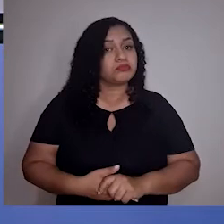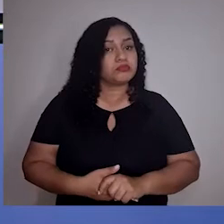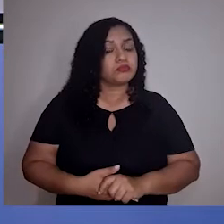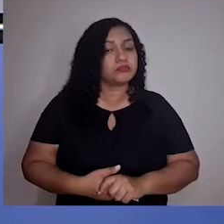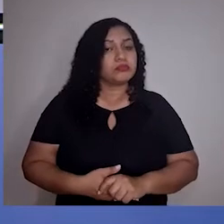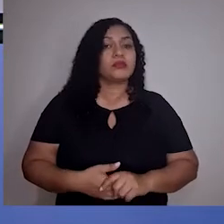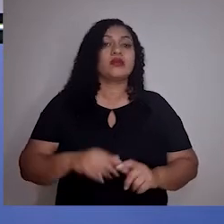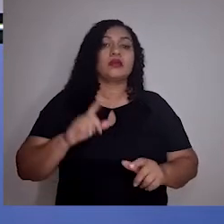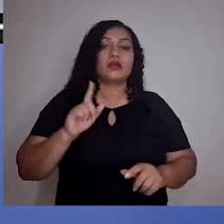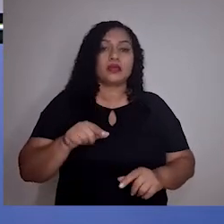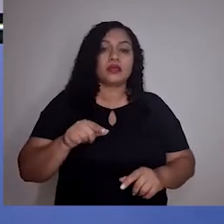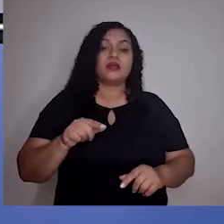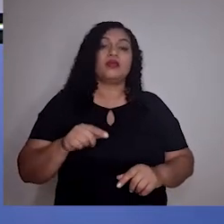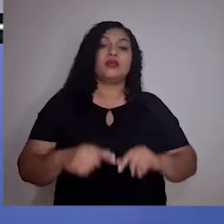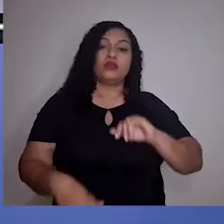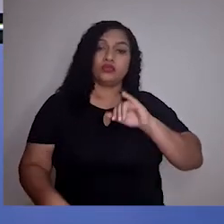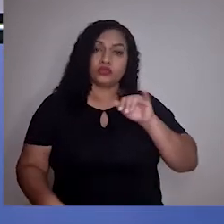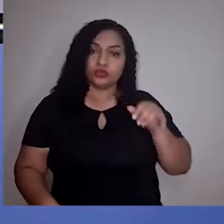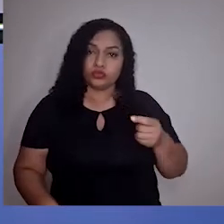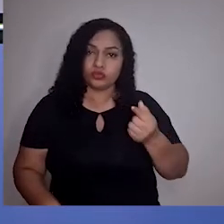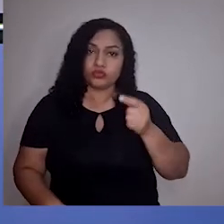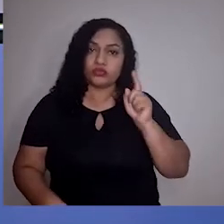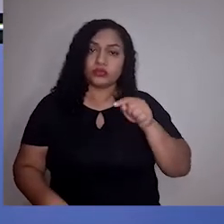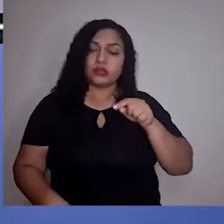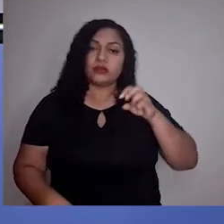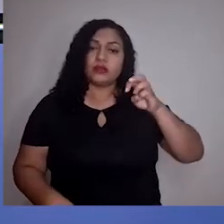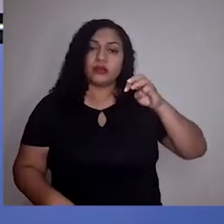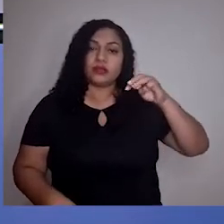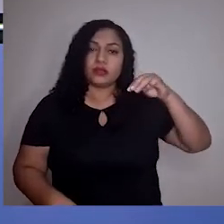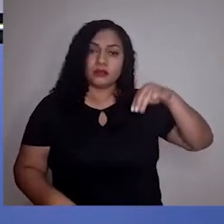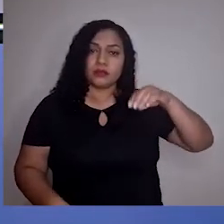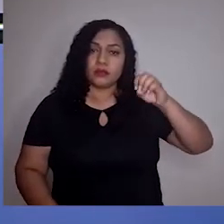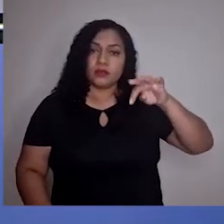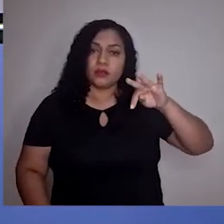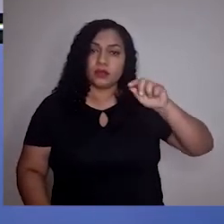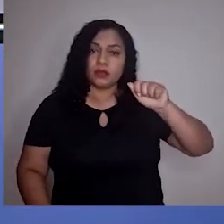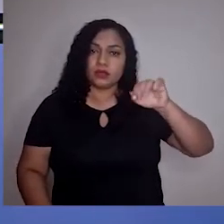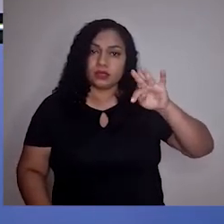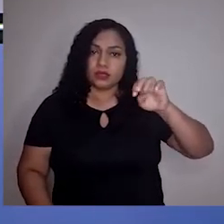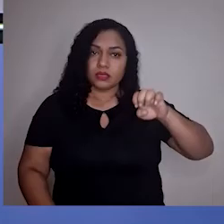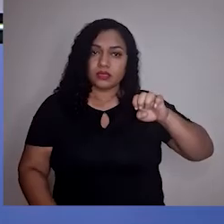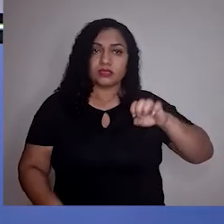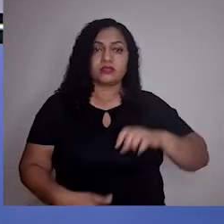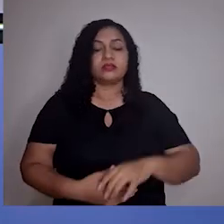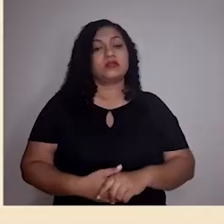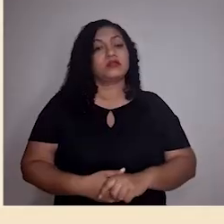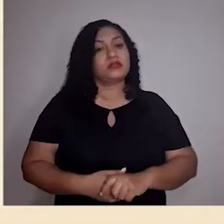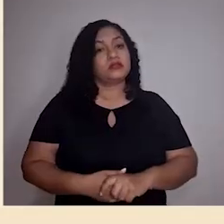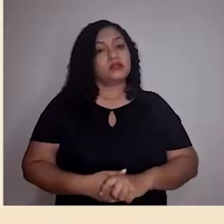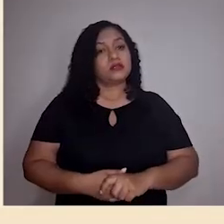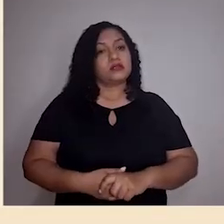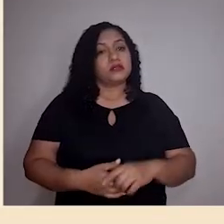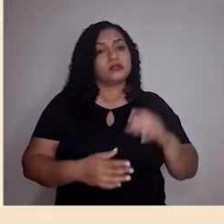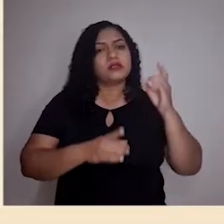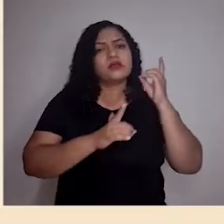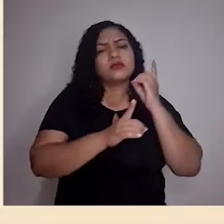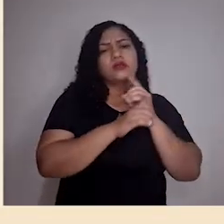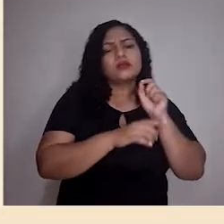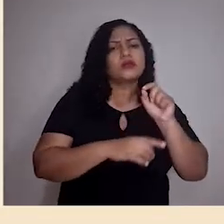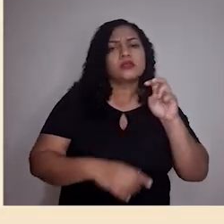montante ao final da aplicação menos o capital inicial. O montante que nós encontramos é de R$